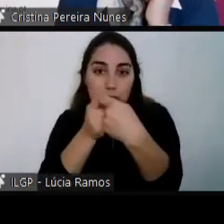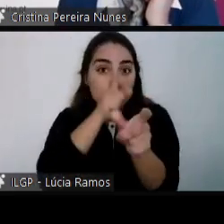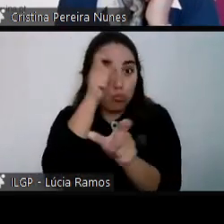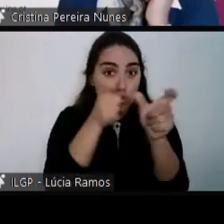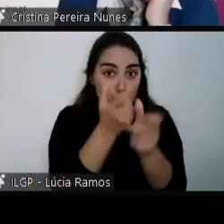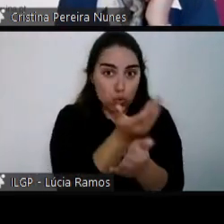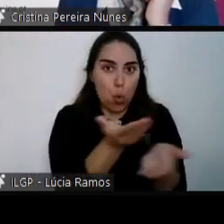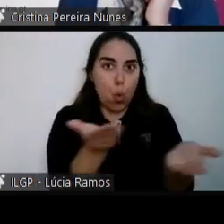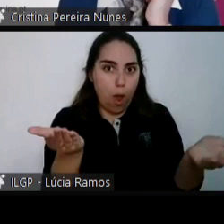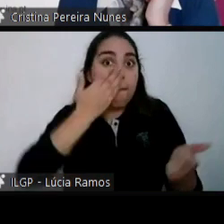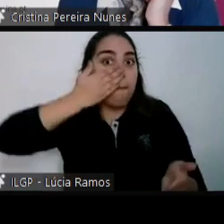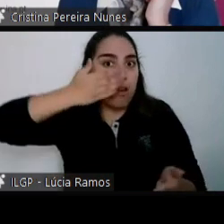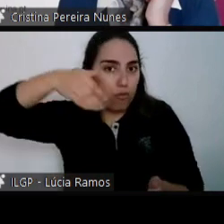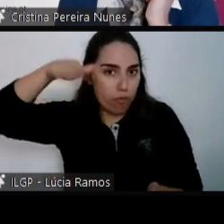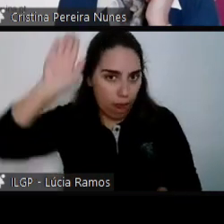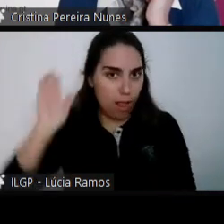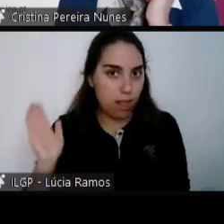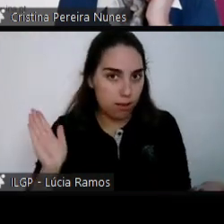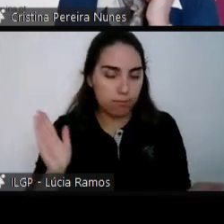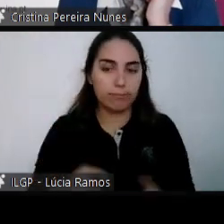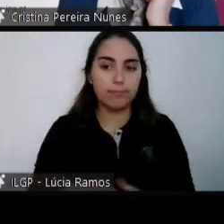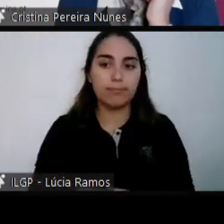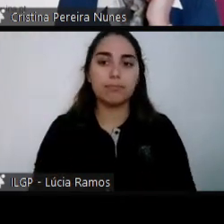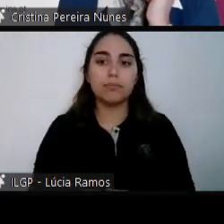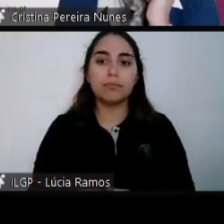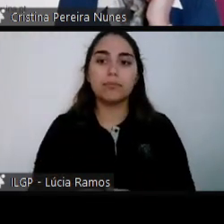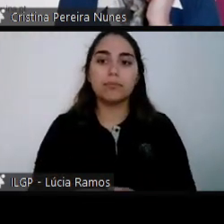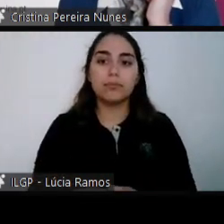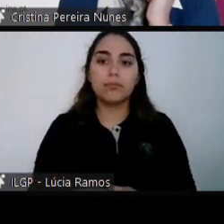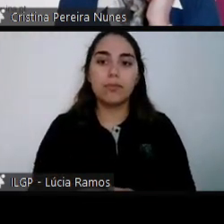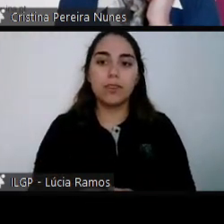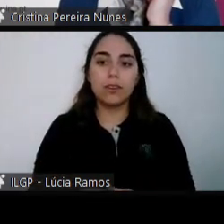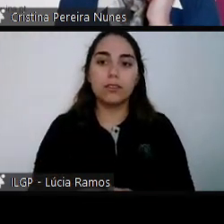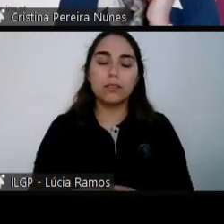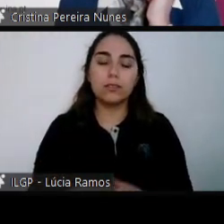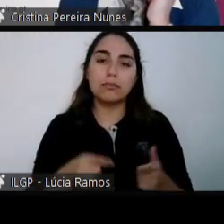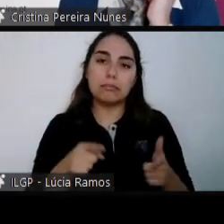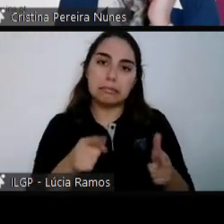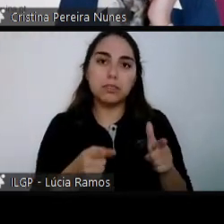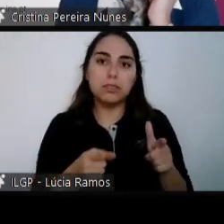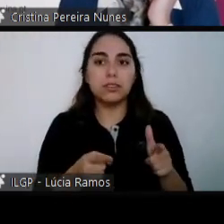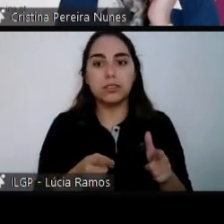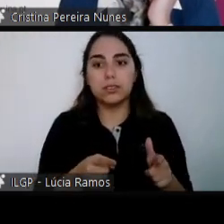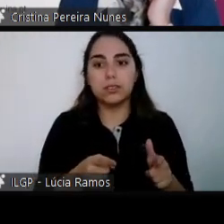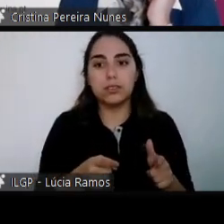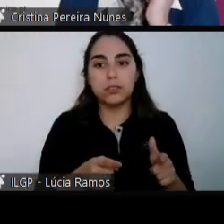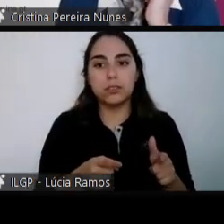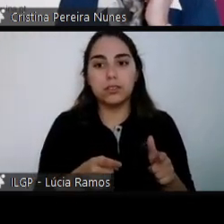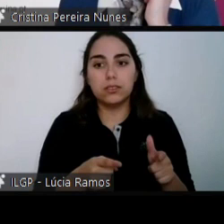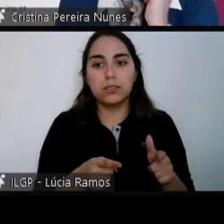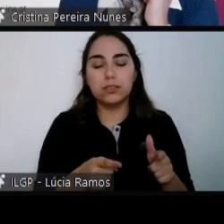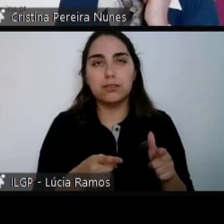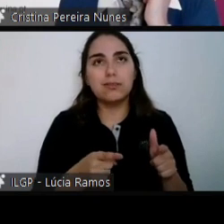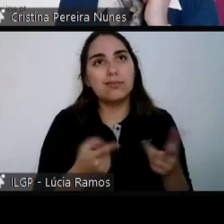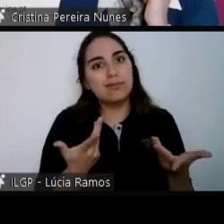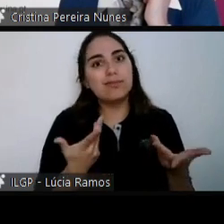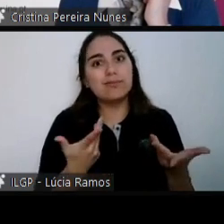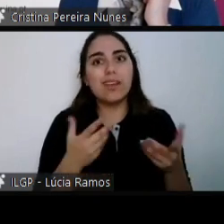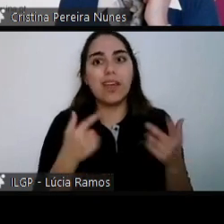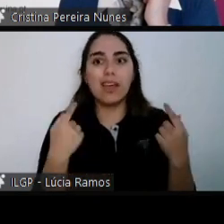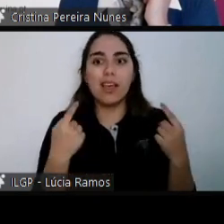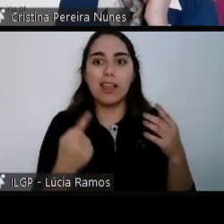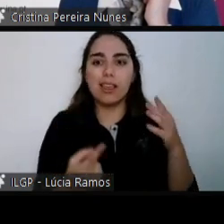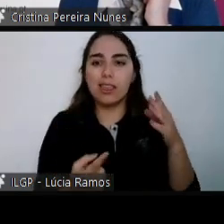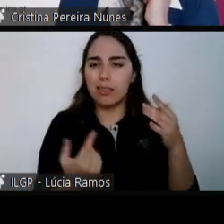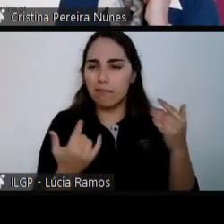cria com certeza, eu vejo isso, várias velocidades nos programas de formação, isso acontece